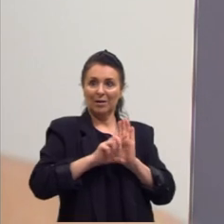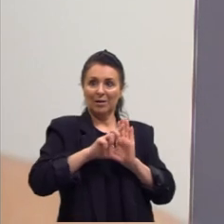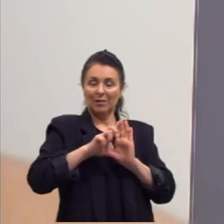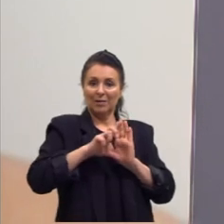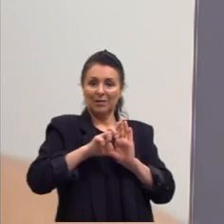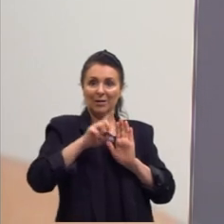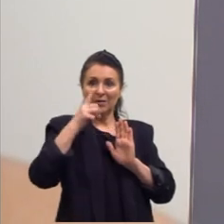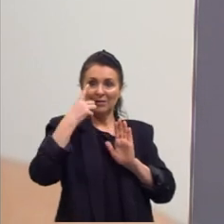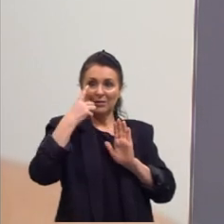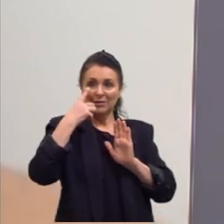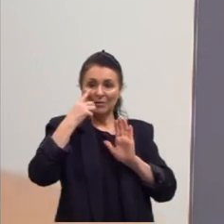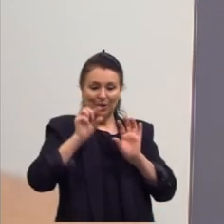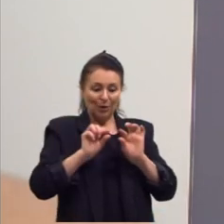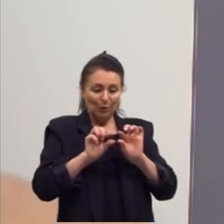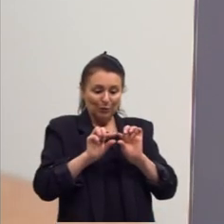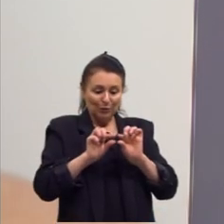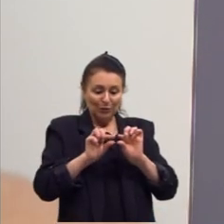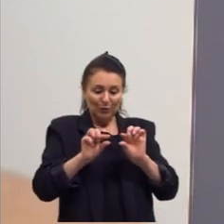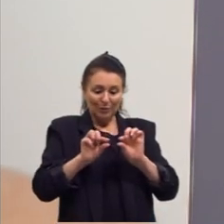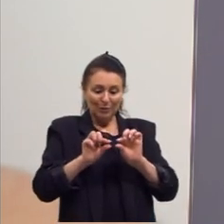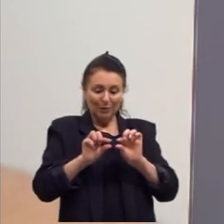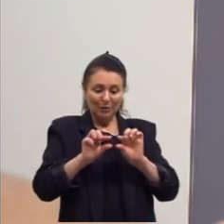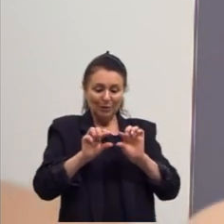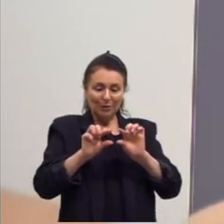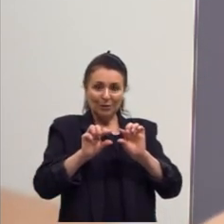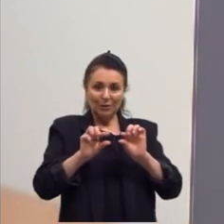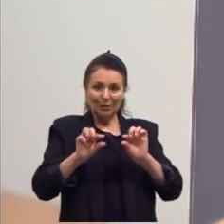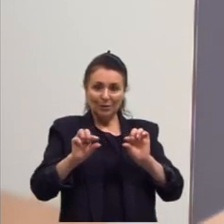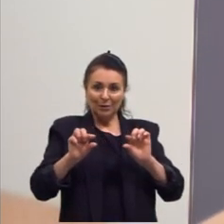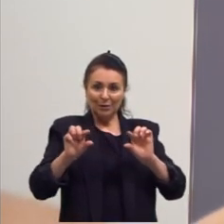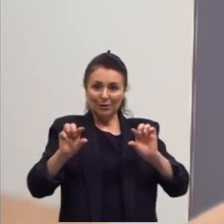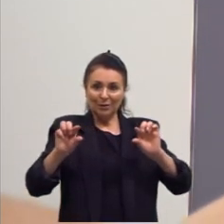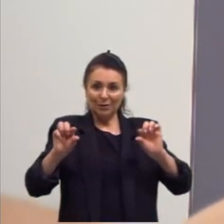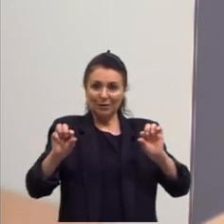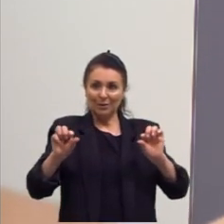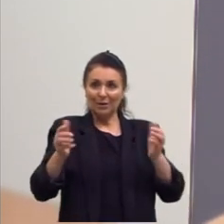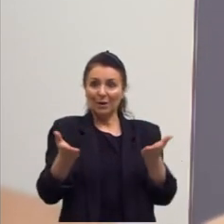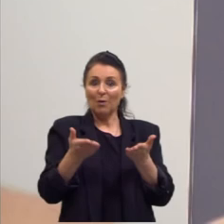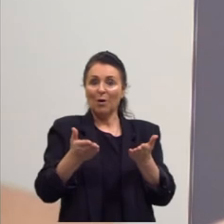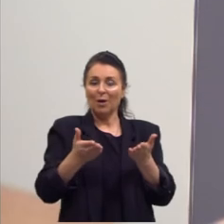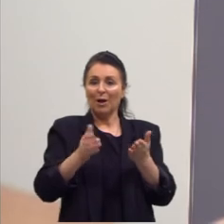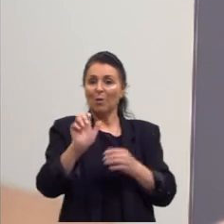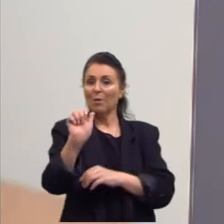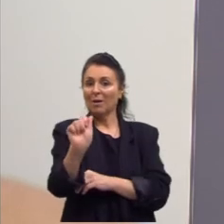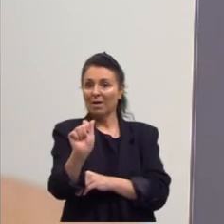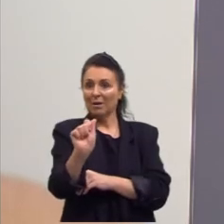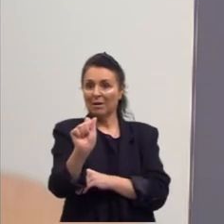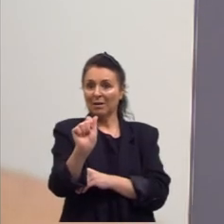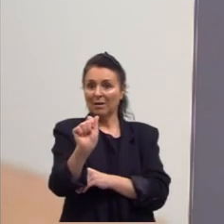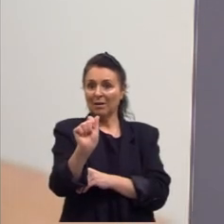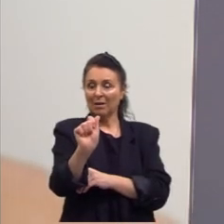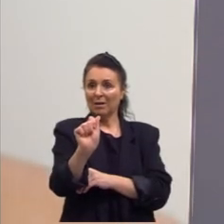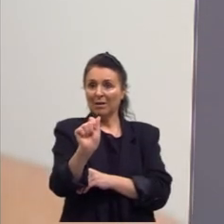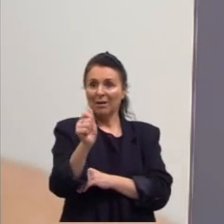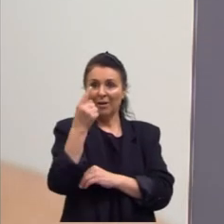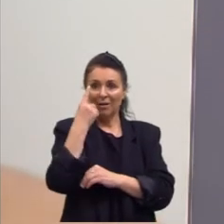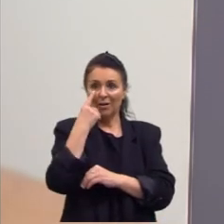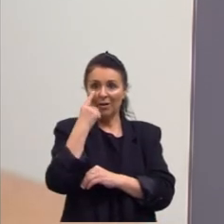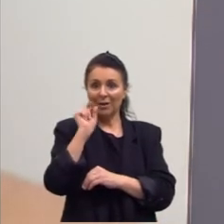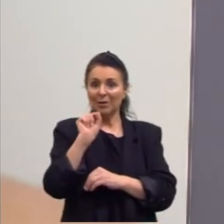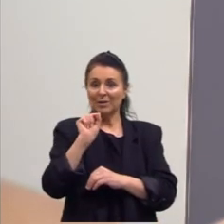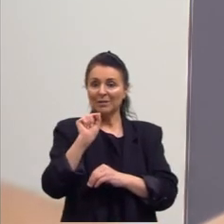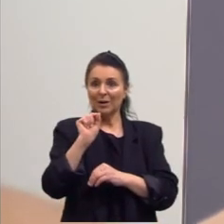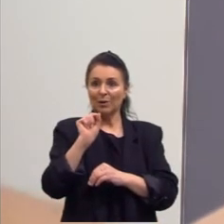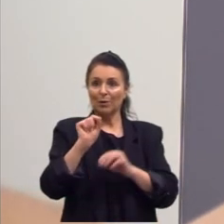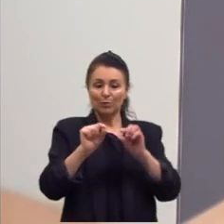ver o fio ali embaixo mudando de tamanho de comprimento vou mexer no aqui agora para ver o que acontece e o que que aconteceu